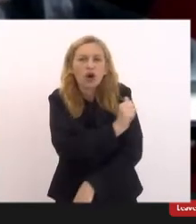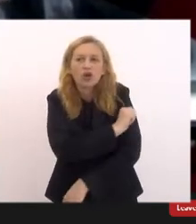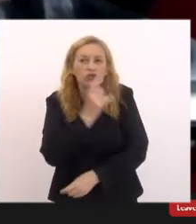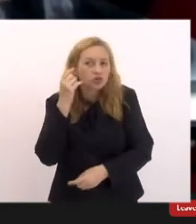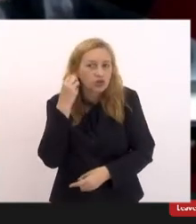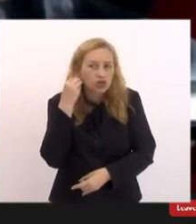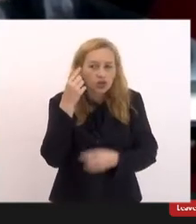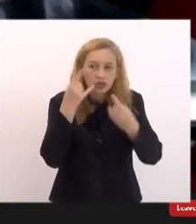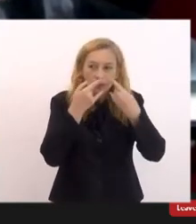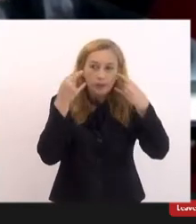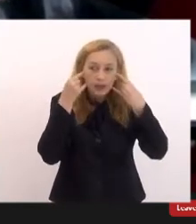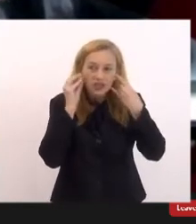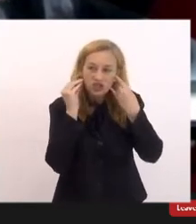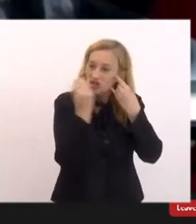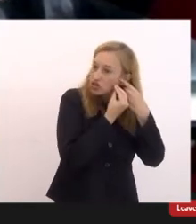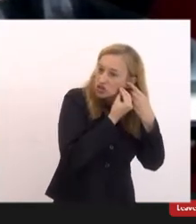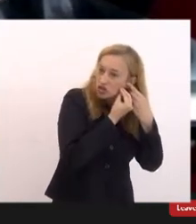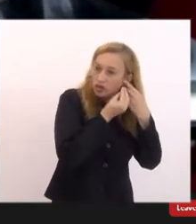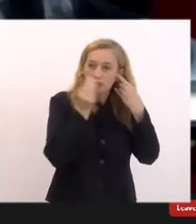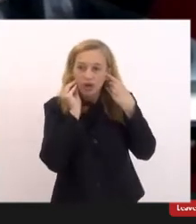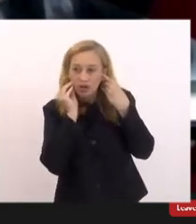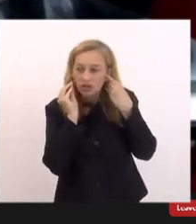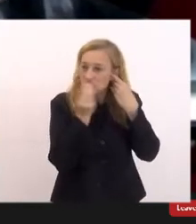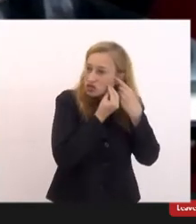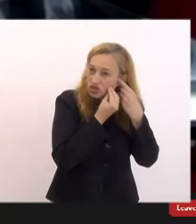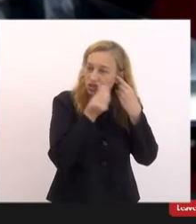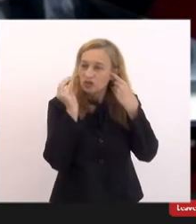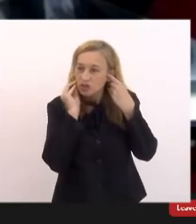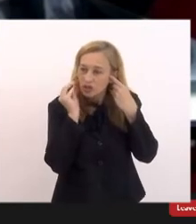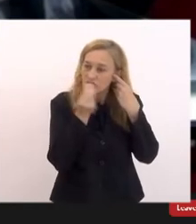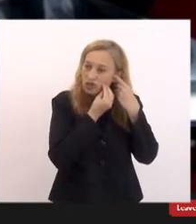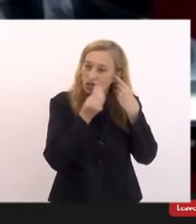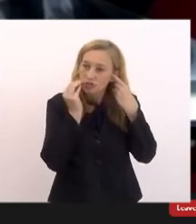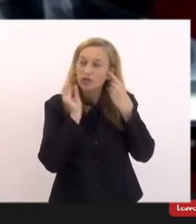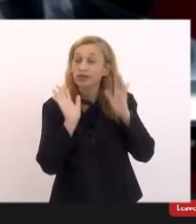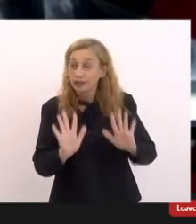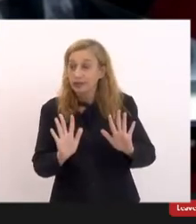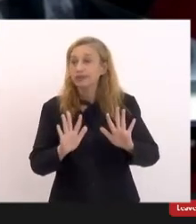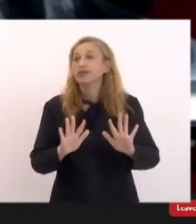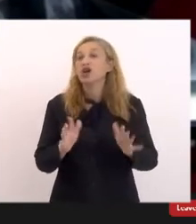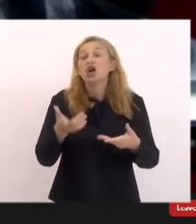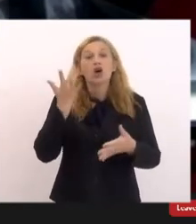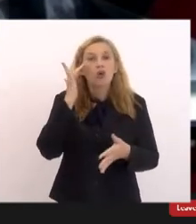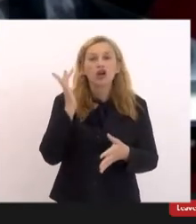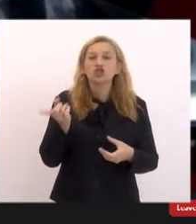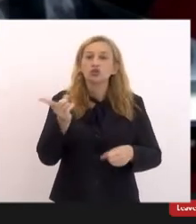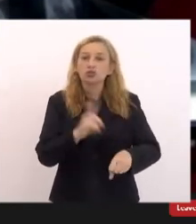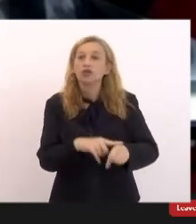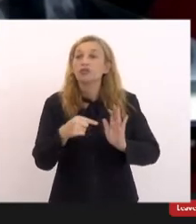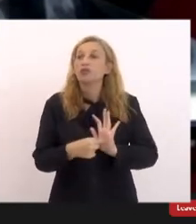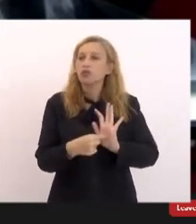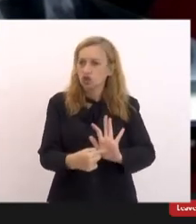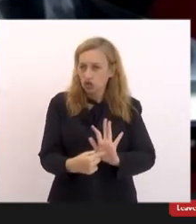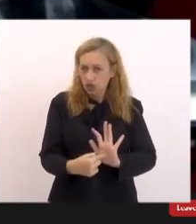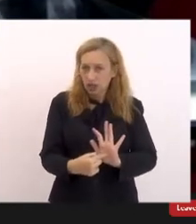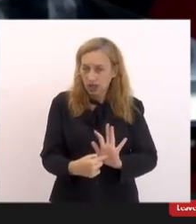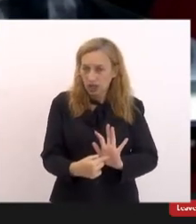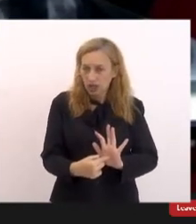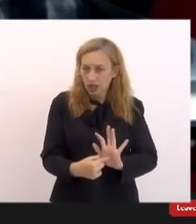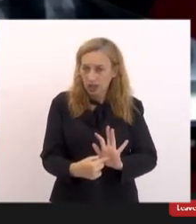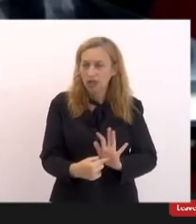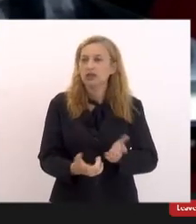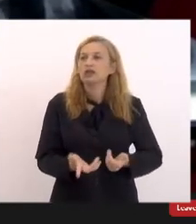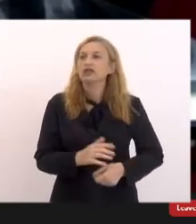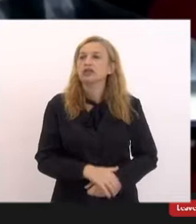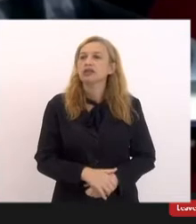a máscara, é uma questão de cultura, né? Eu acho que o tempo vai dizer isso, os novos